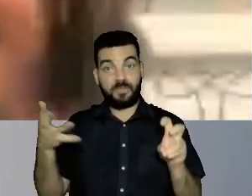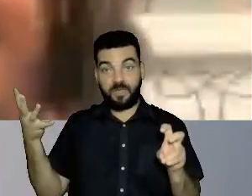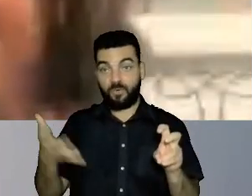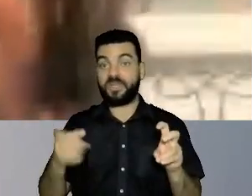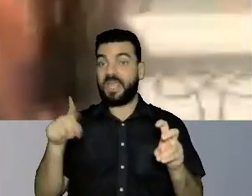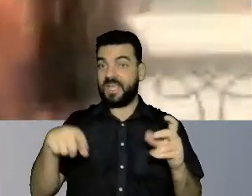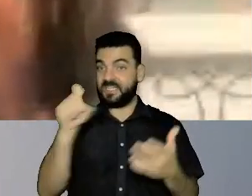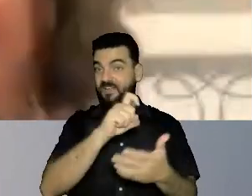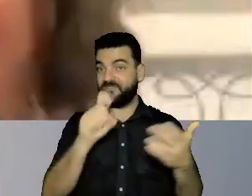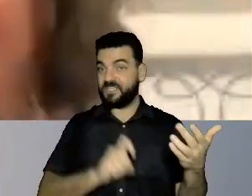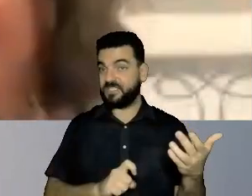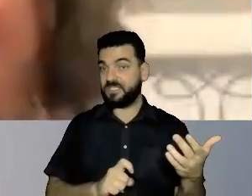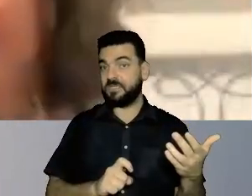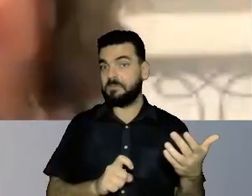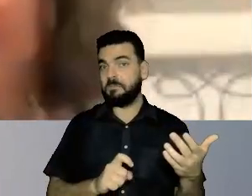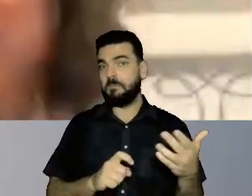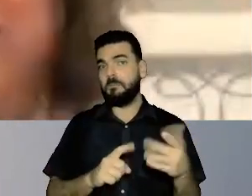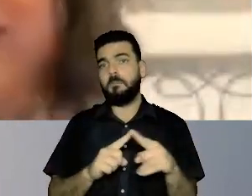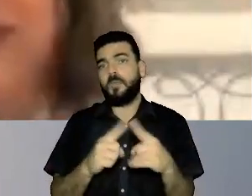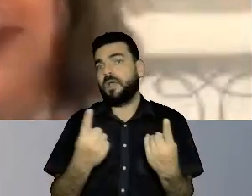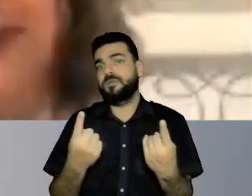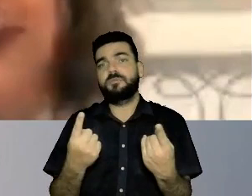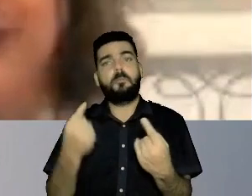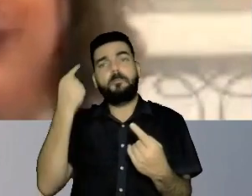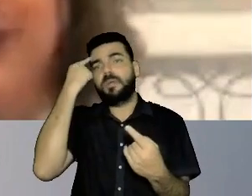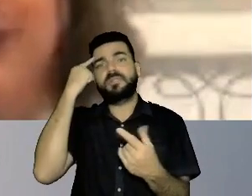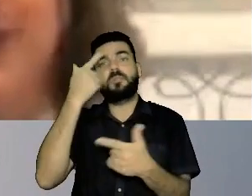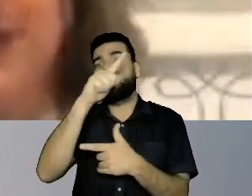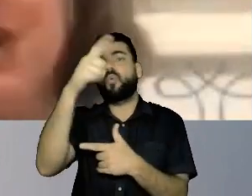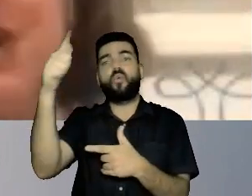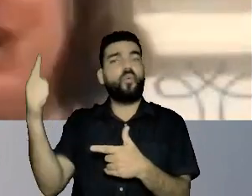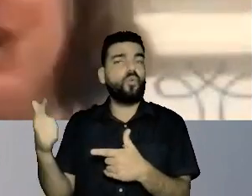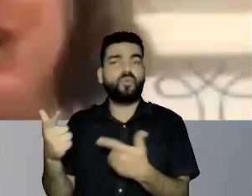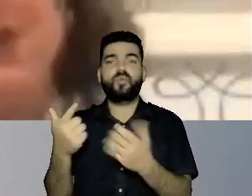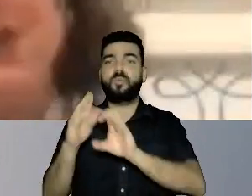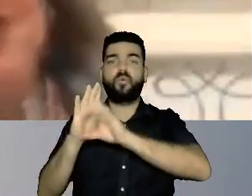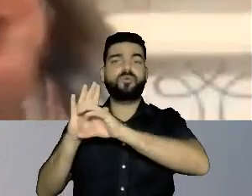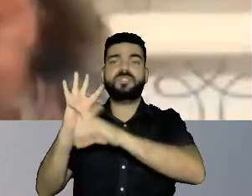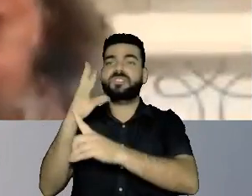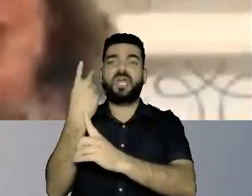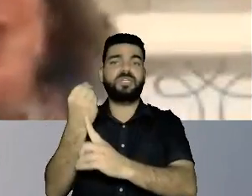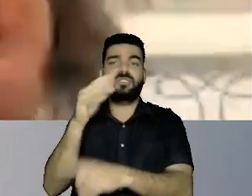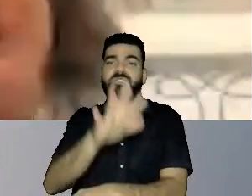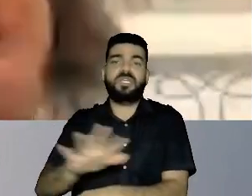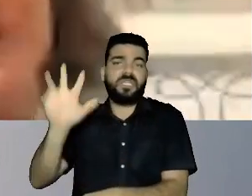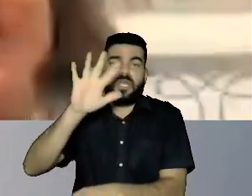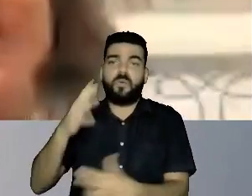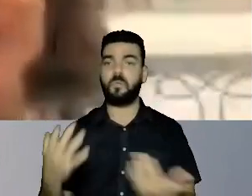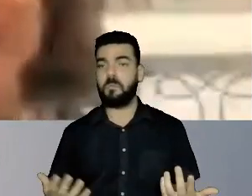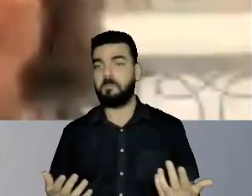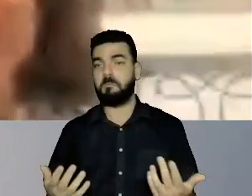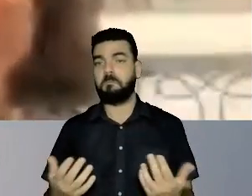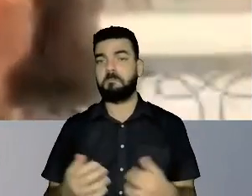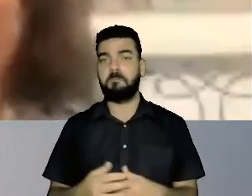achei interessante quando você, assim, a gente está tratando aqui, embora o nosso tema principal foi